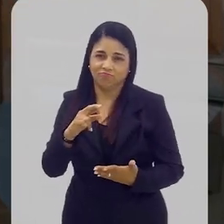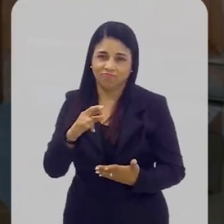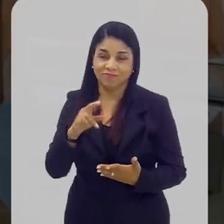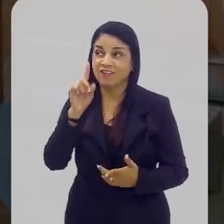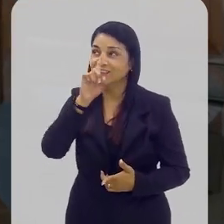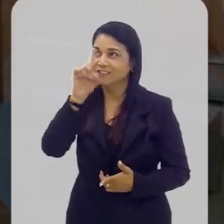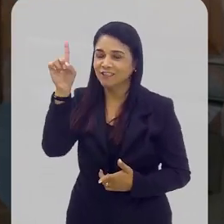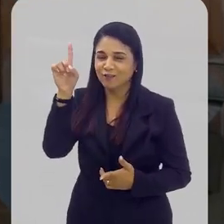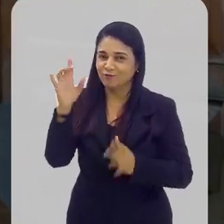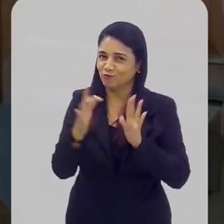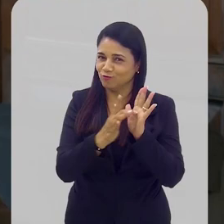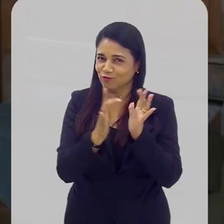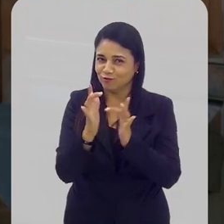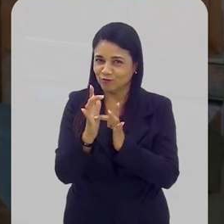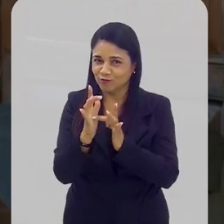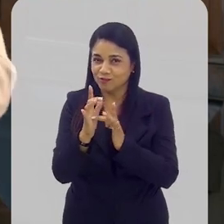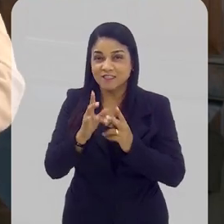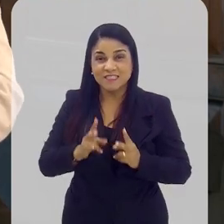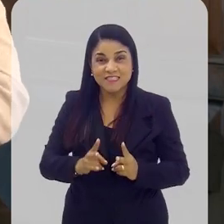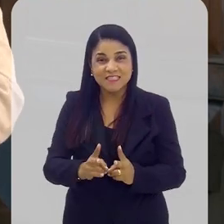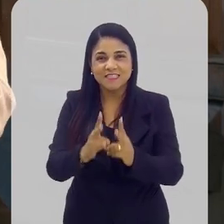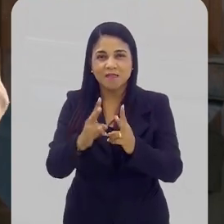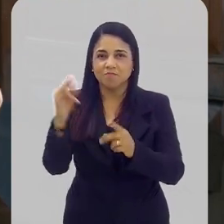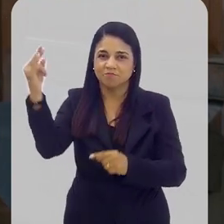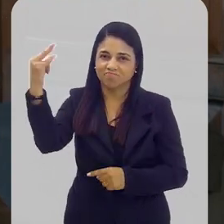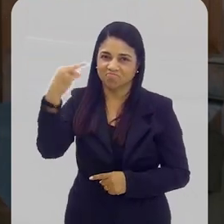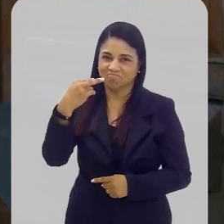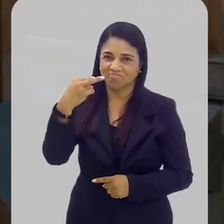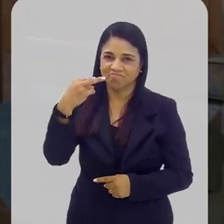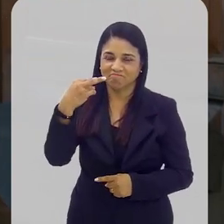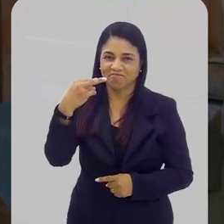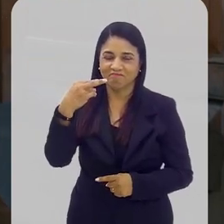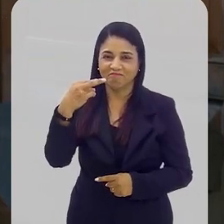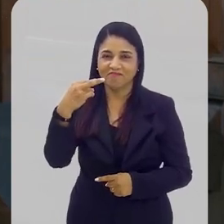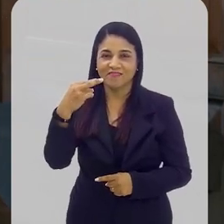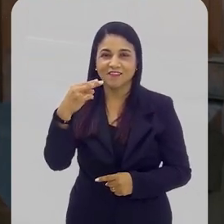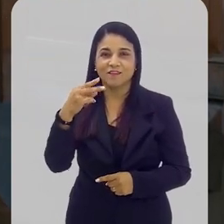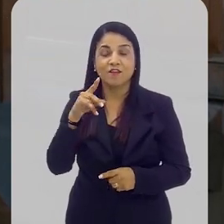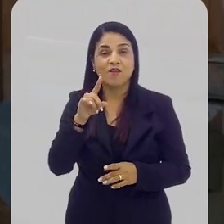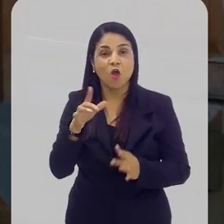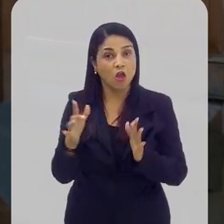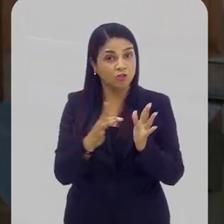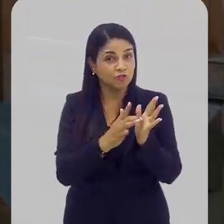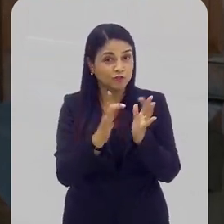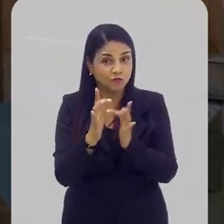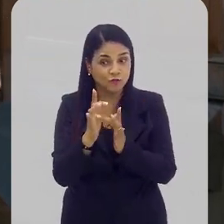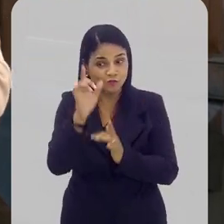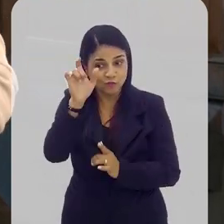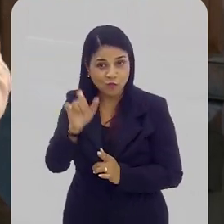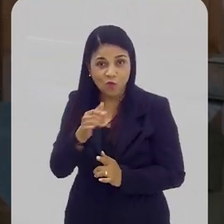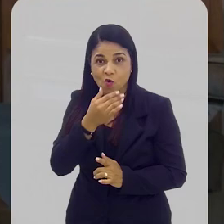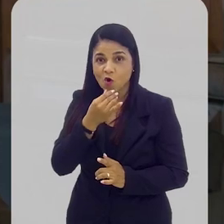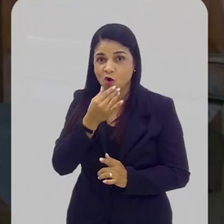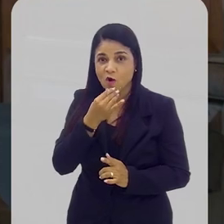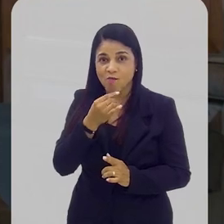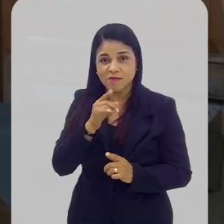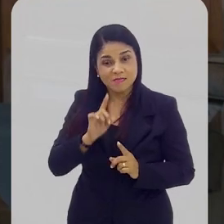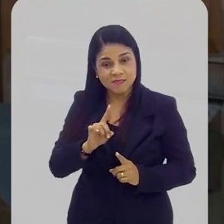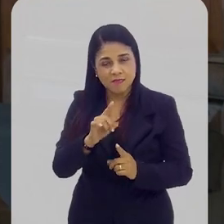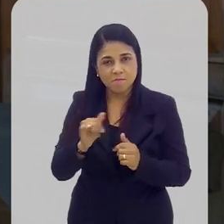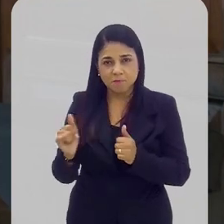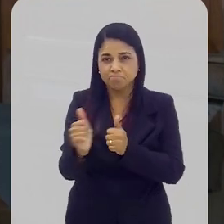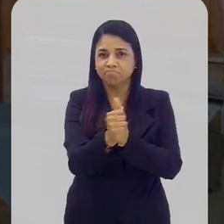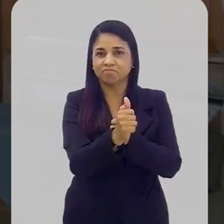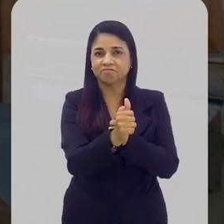Jesus, Deus, sempre estará te olhando. Olha, veja como Jesus é um homem, um ser que está